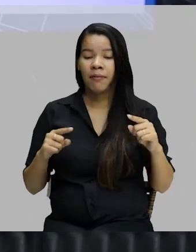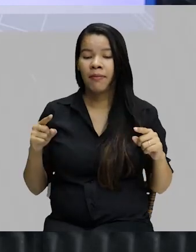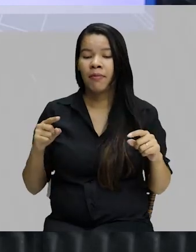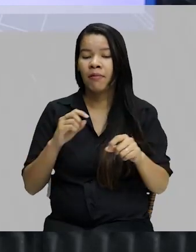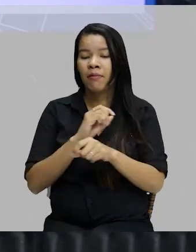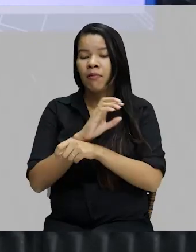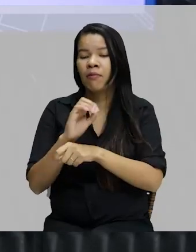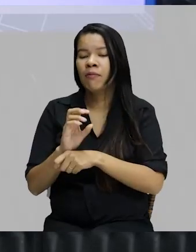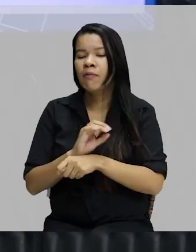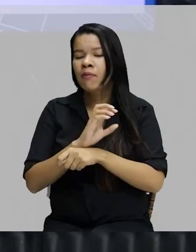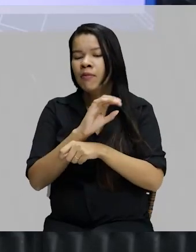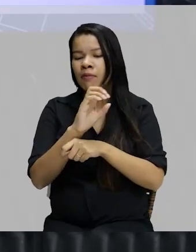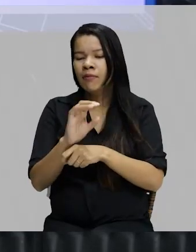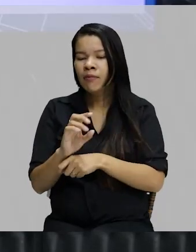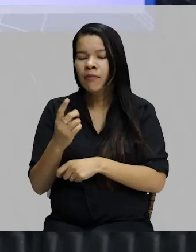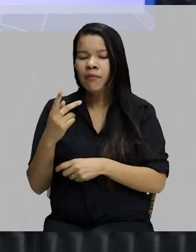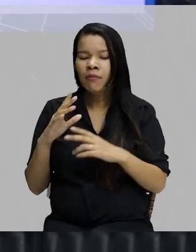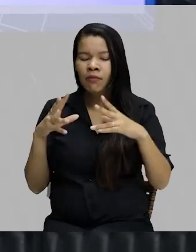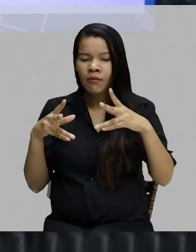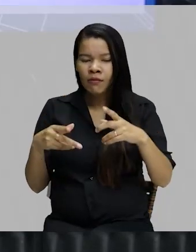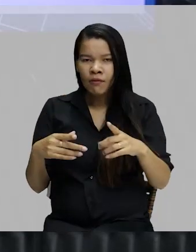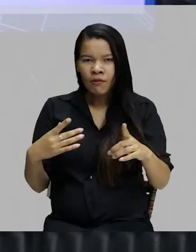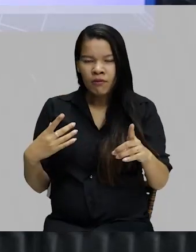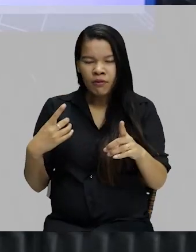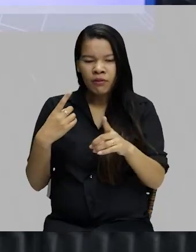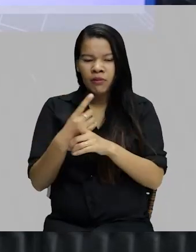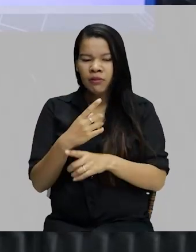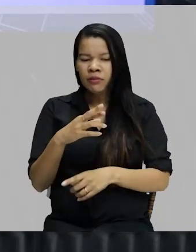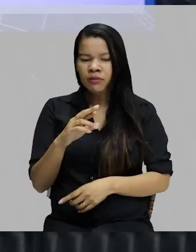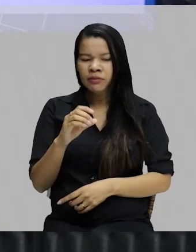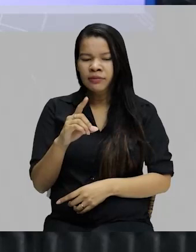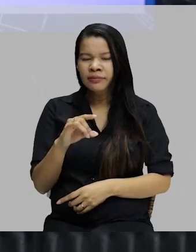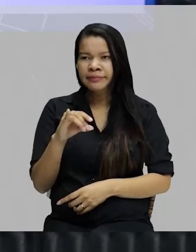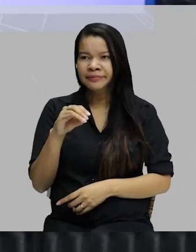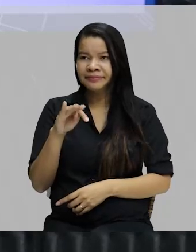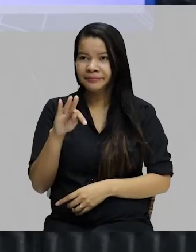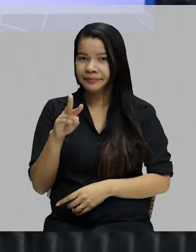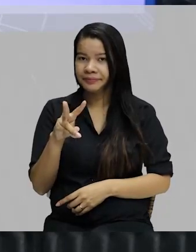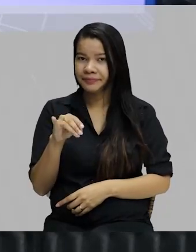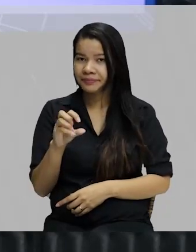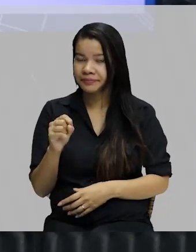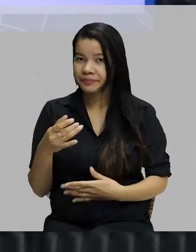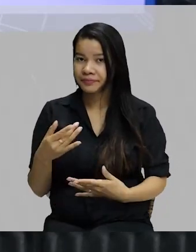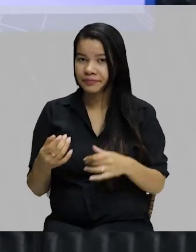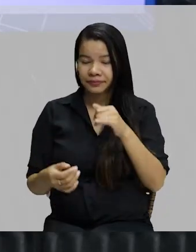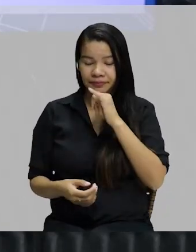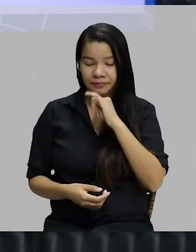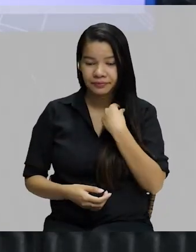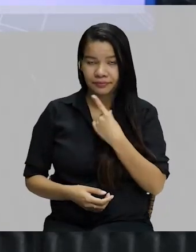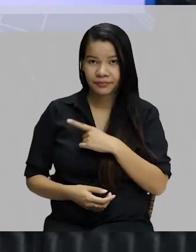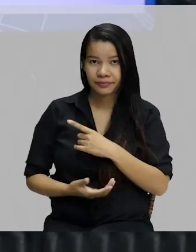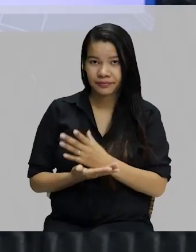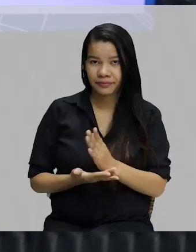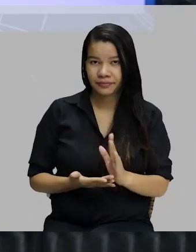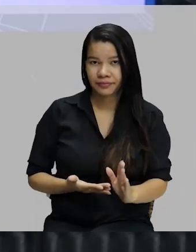se encontrar radioativos. Então, vamos acabar com as usinas nucleares.